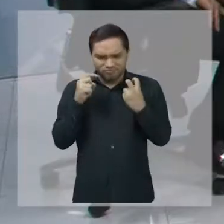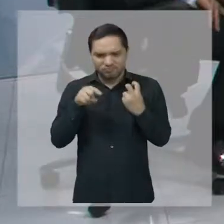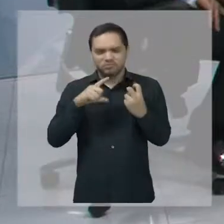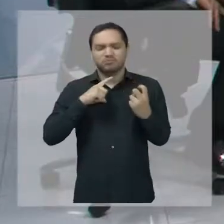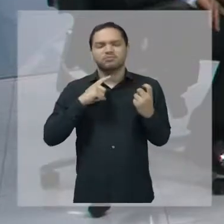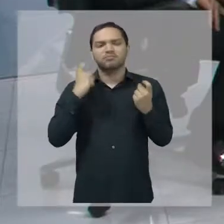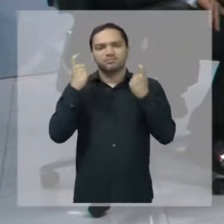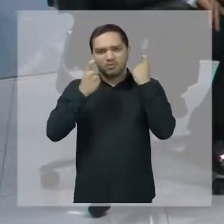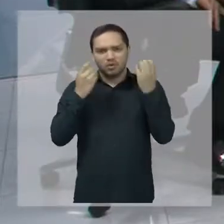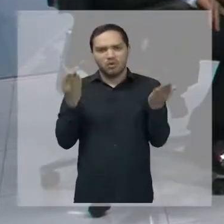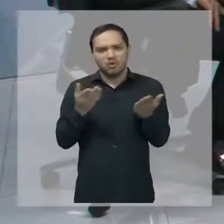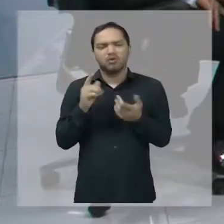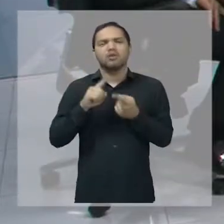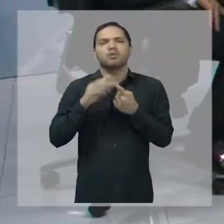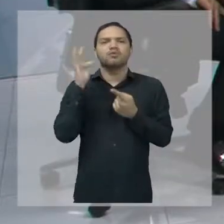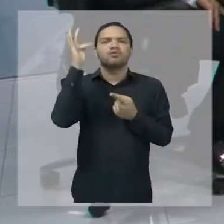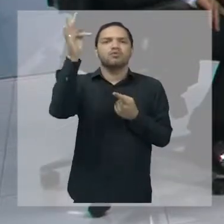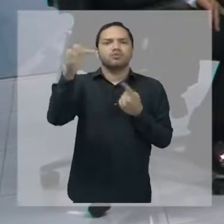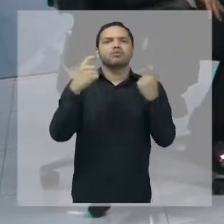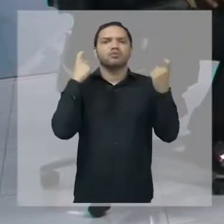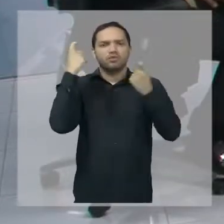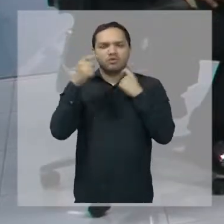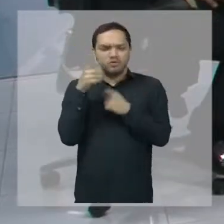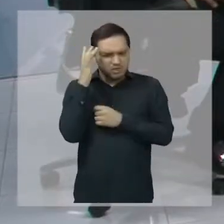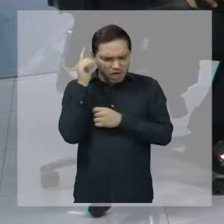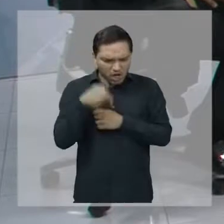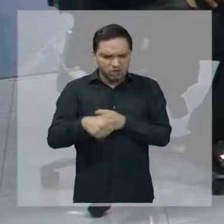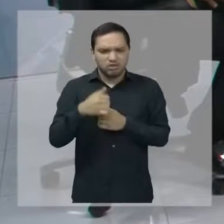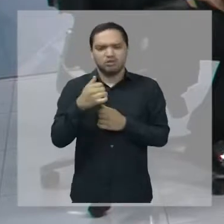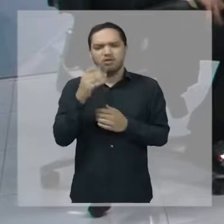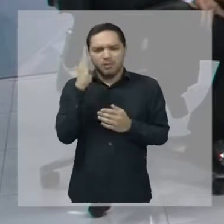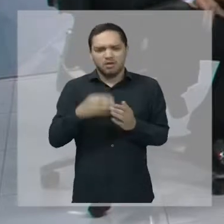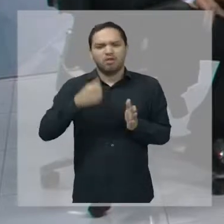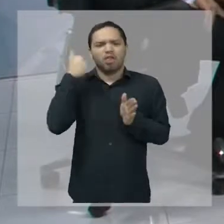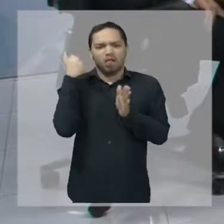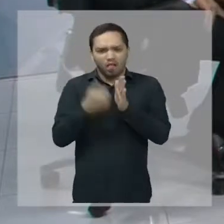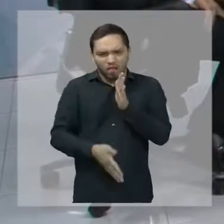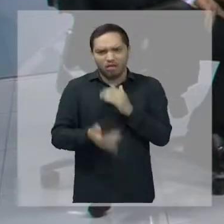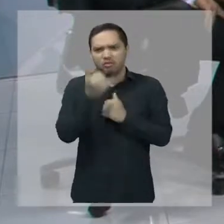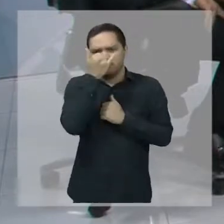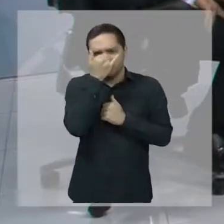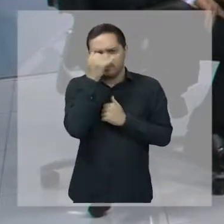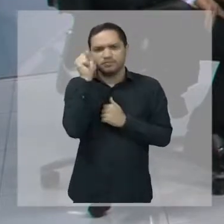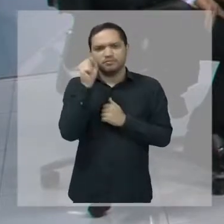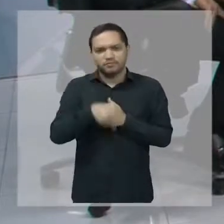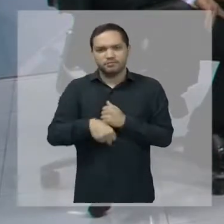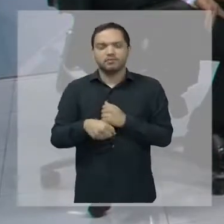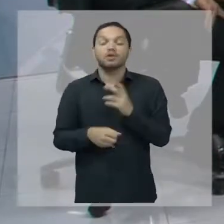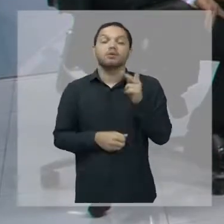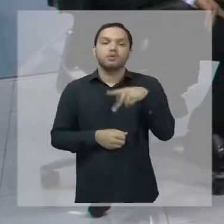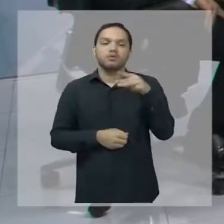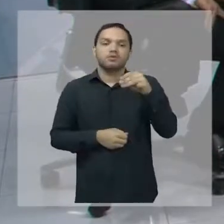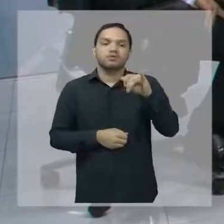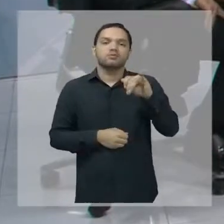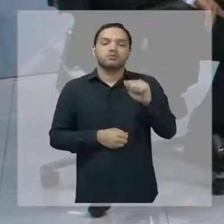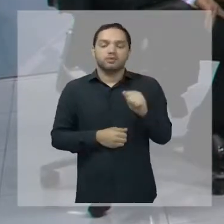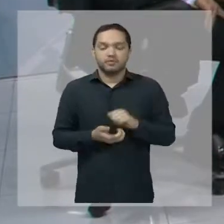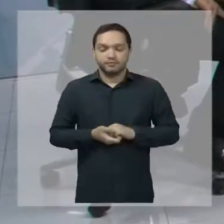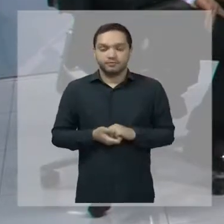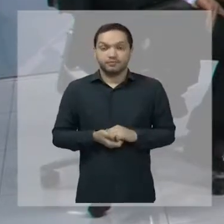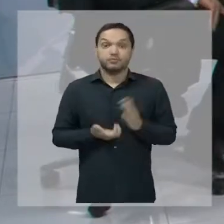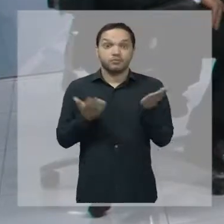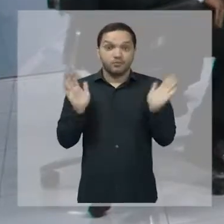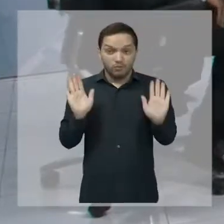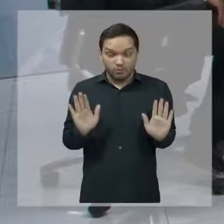preocupação o Brasil nosso foi presente derrotado? e o nosso futuro. O Brasil foi derrotado nesse episódio? Da Totalmente, exclusão? foi. Deixa eu ouvir o professor Maia aqui.